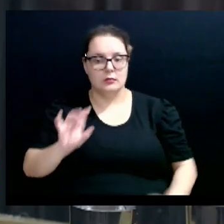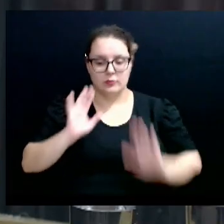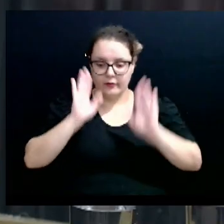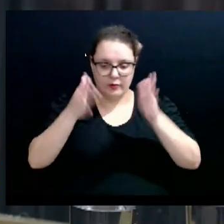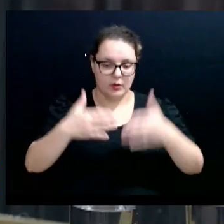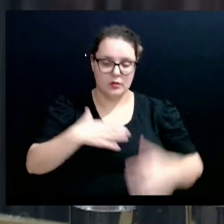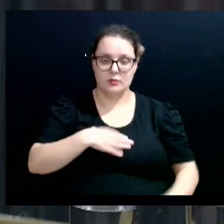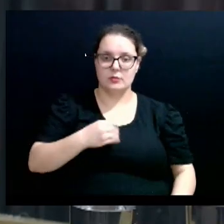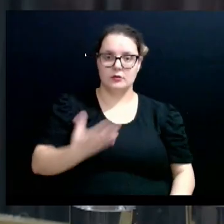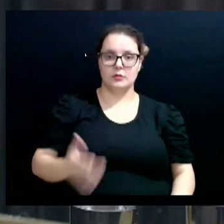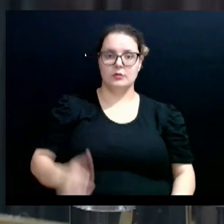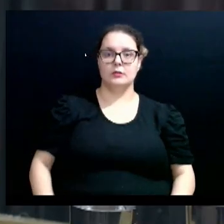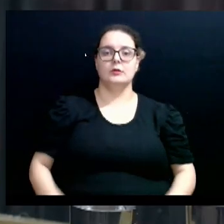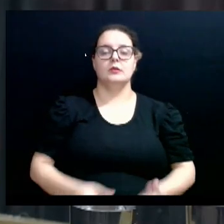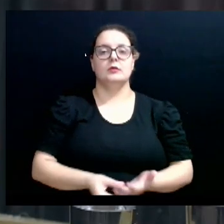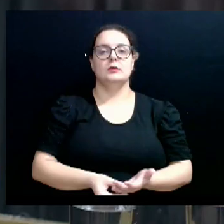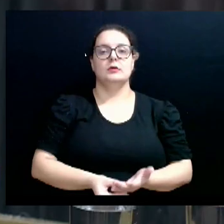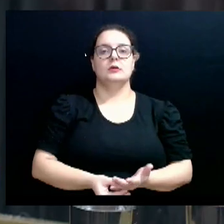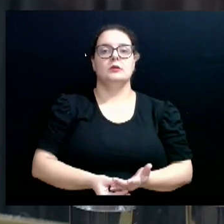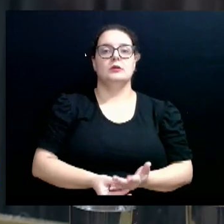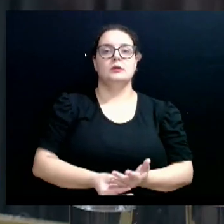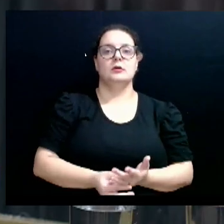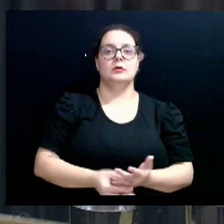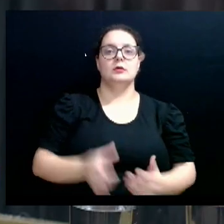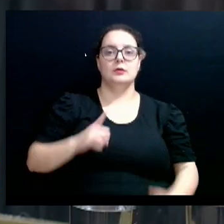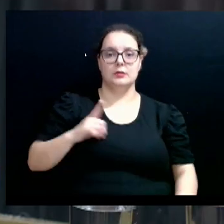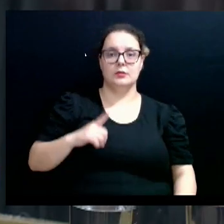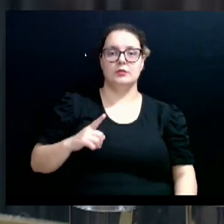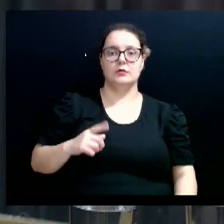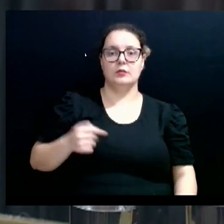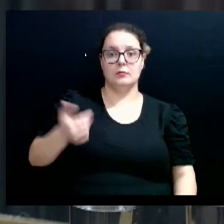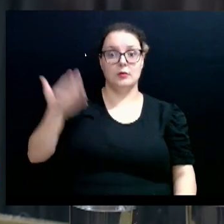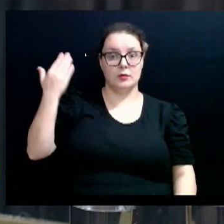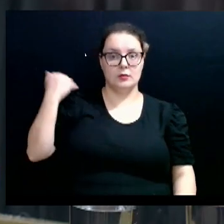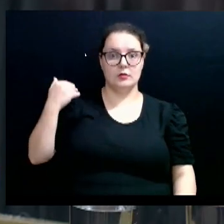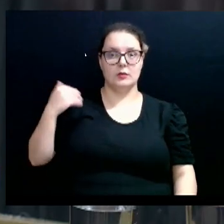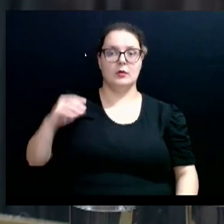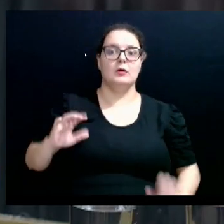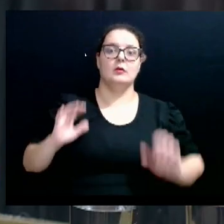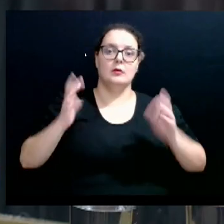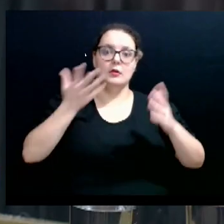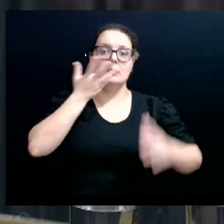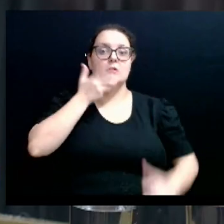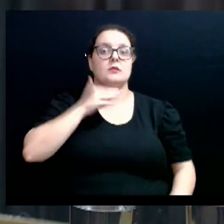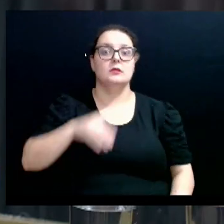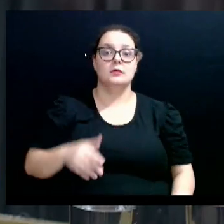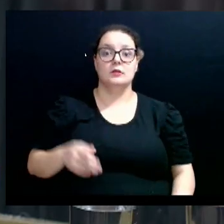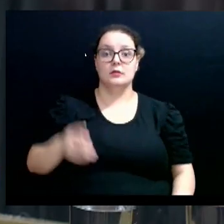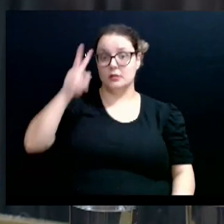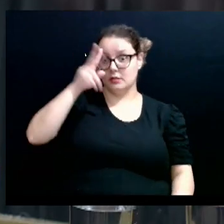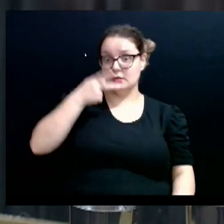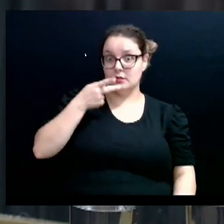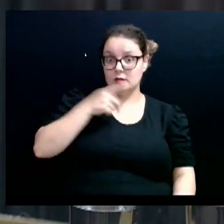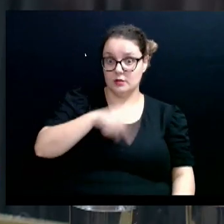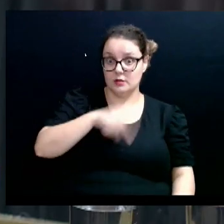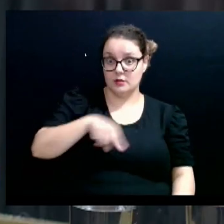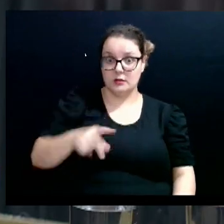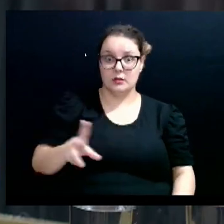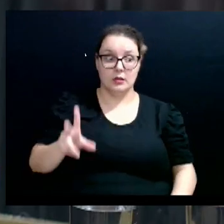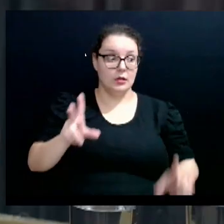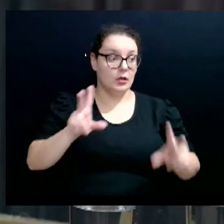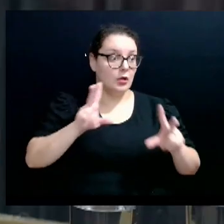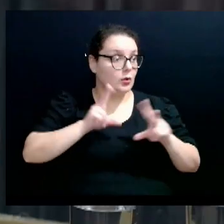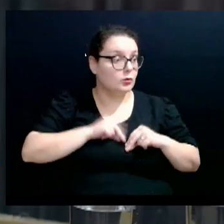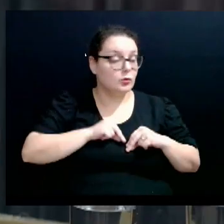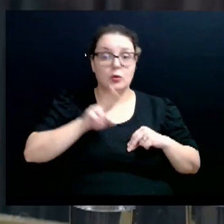nós tivemos há pouco tempo a festa das crianças, e o relato delas foi assim: gente, eu nunca estive num